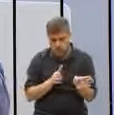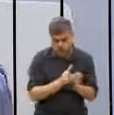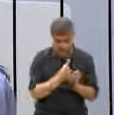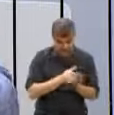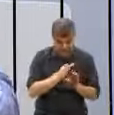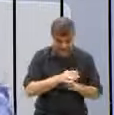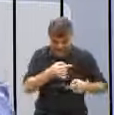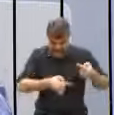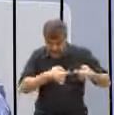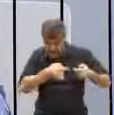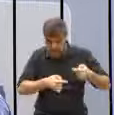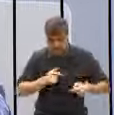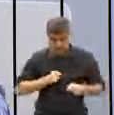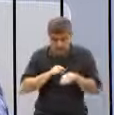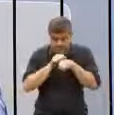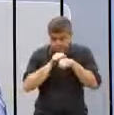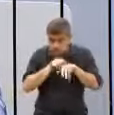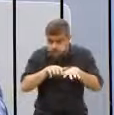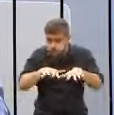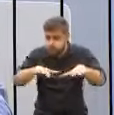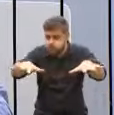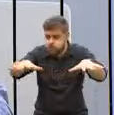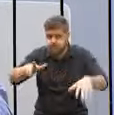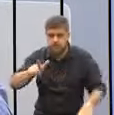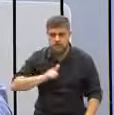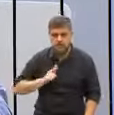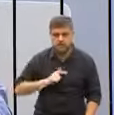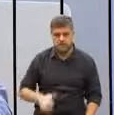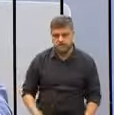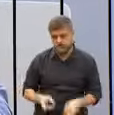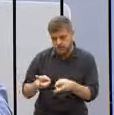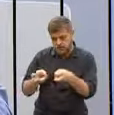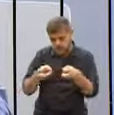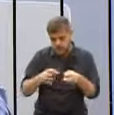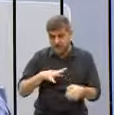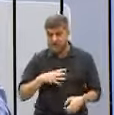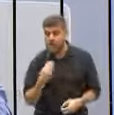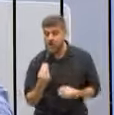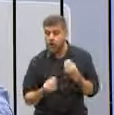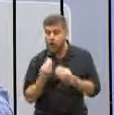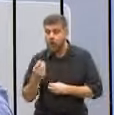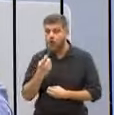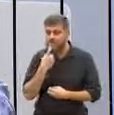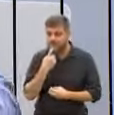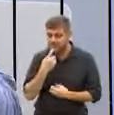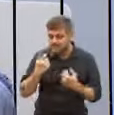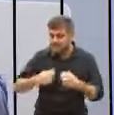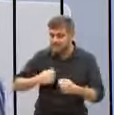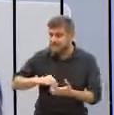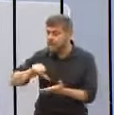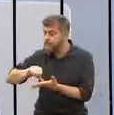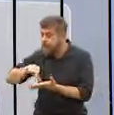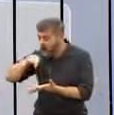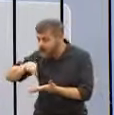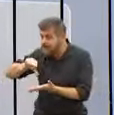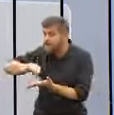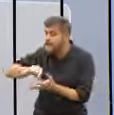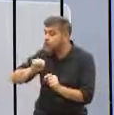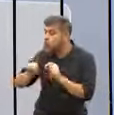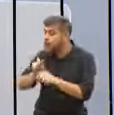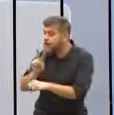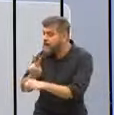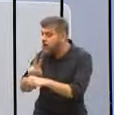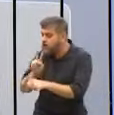Conselho para que a gente olhe ampliando. Claro que está saindo aí um diagnóstico da cidade, das necessidades aí, para que a gente possa realmente trabalhar